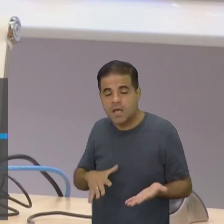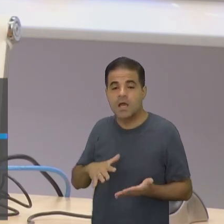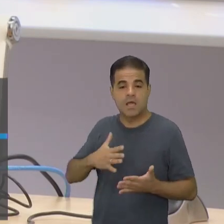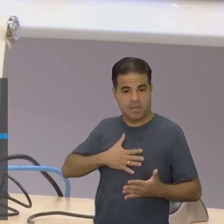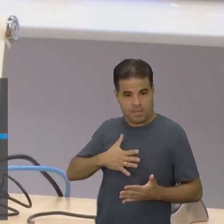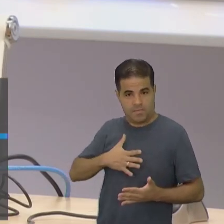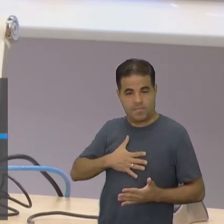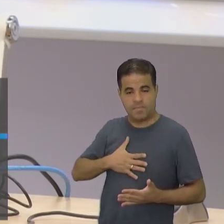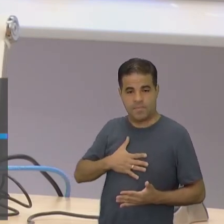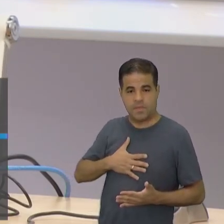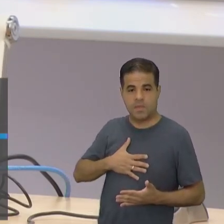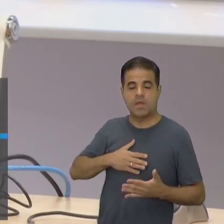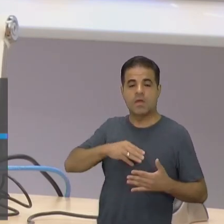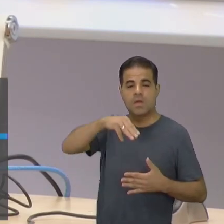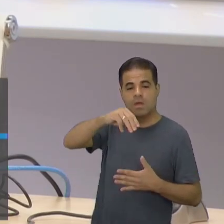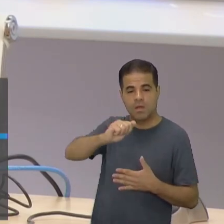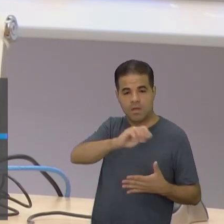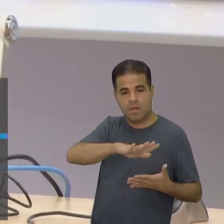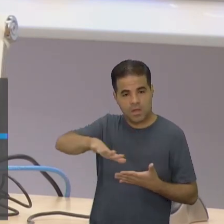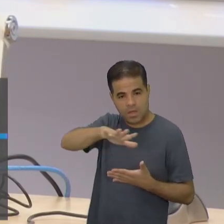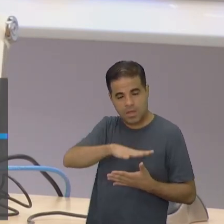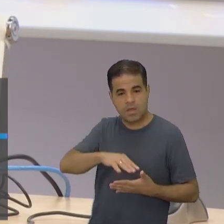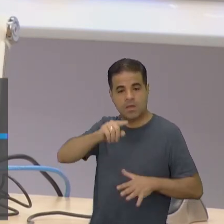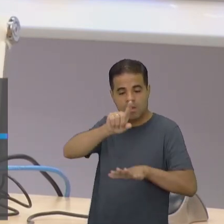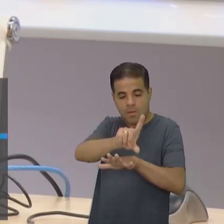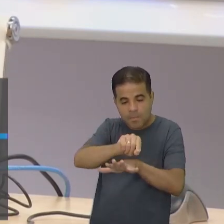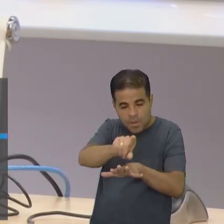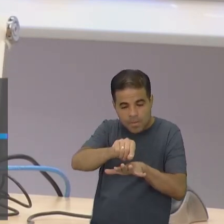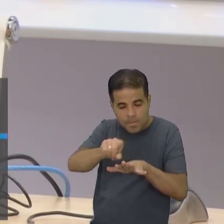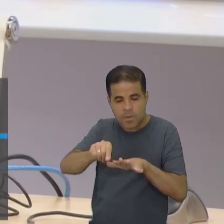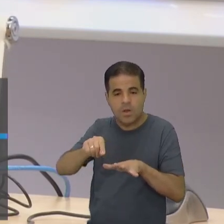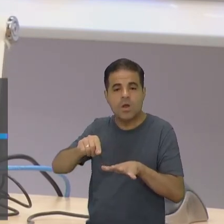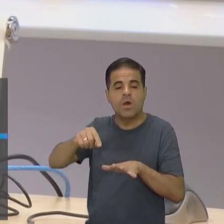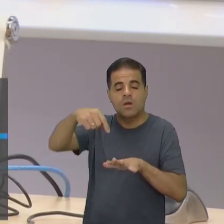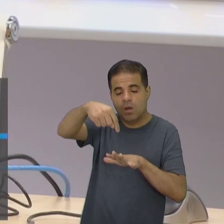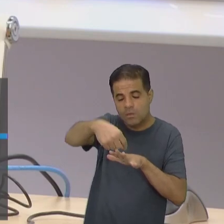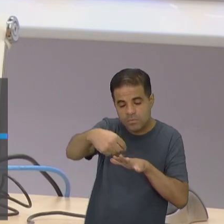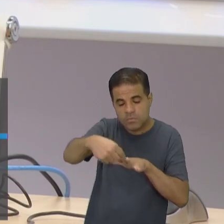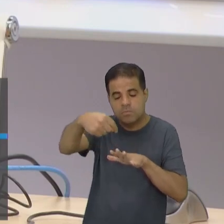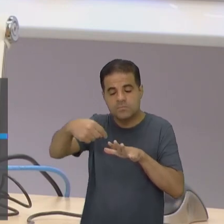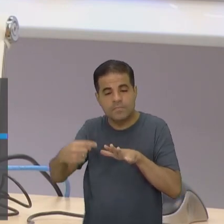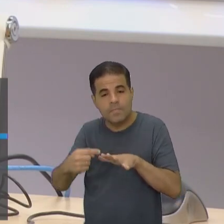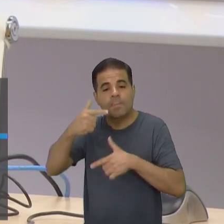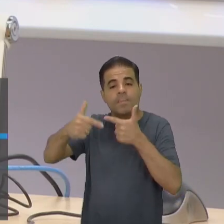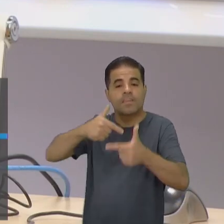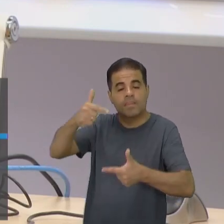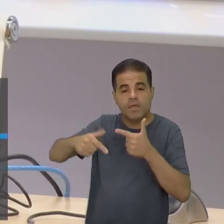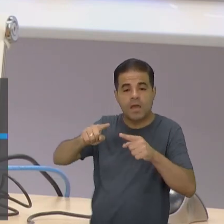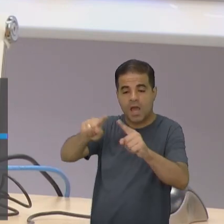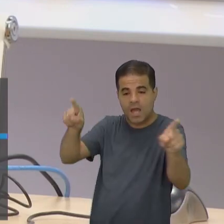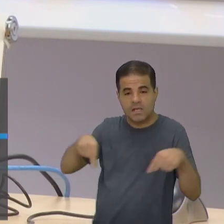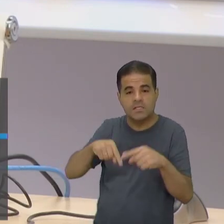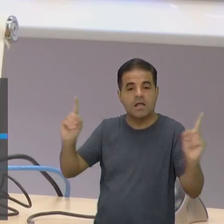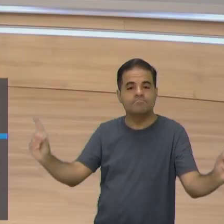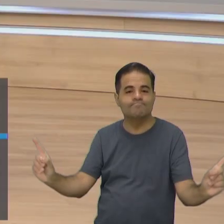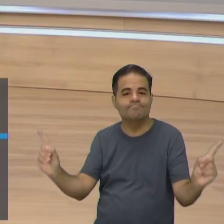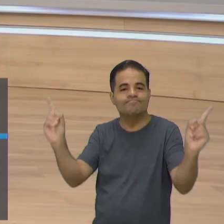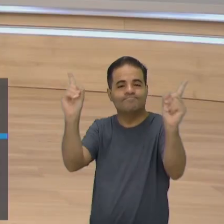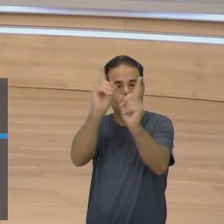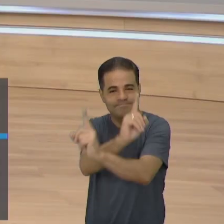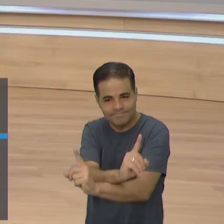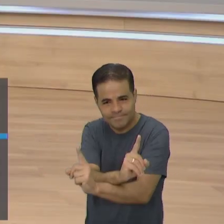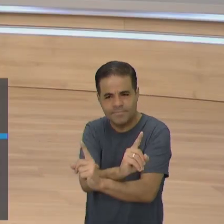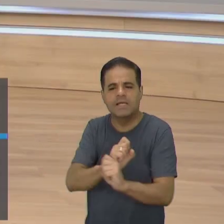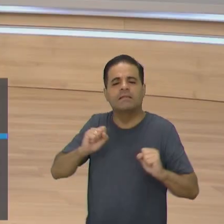no meu mapa, no meu componente, né, trabalhando a sala de aula invertida.